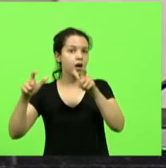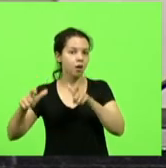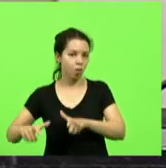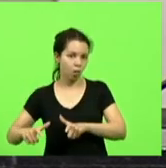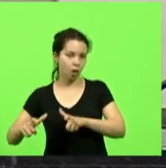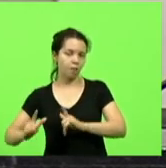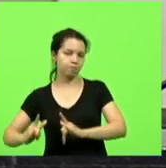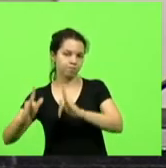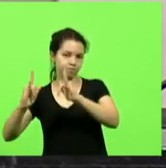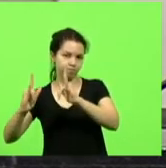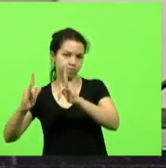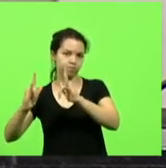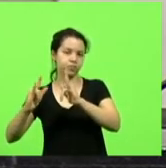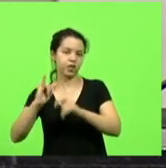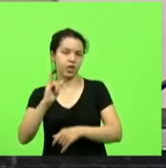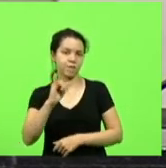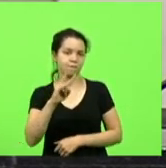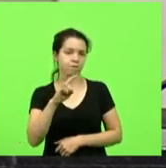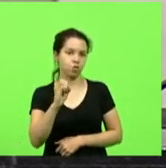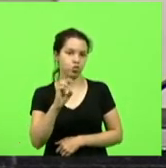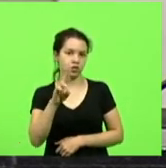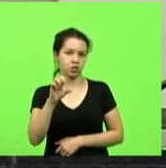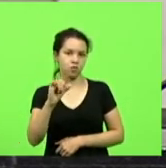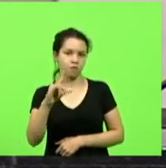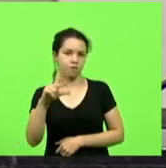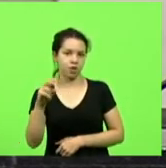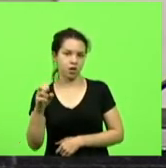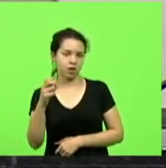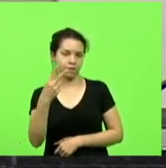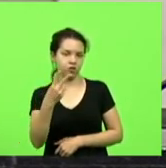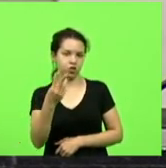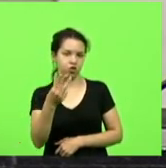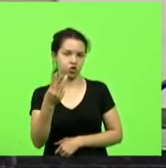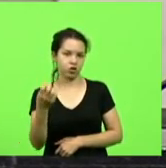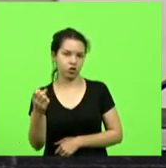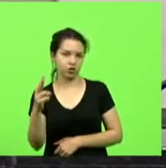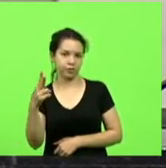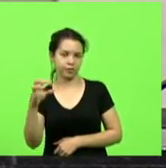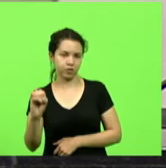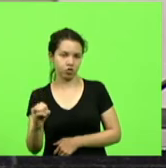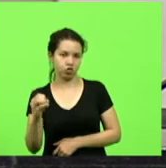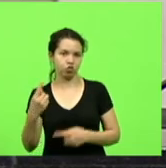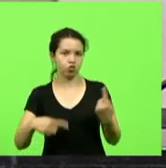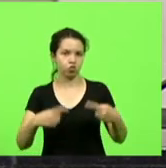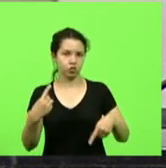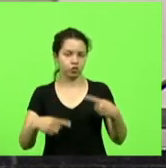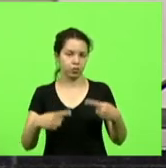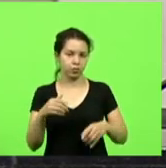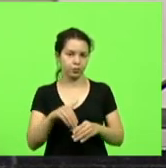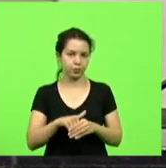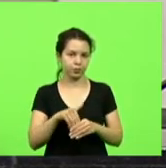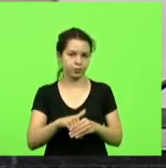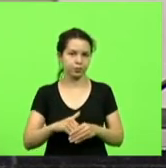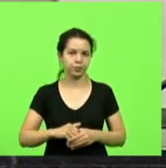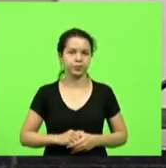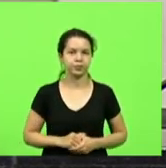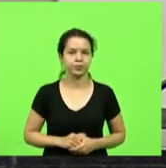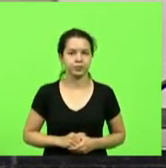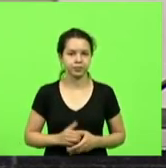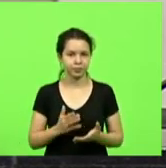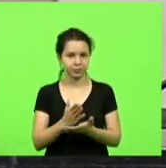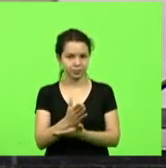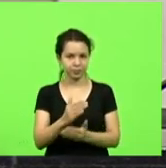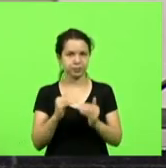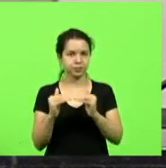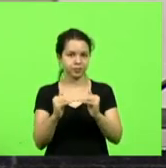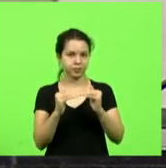Silveira, número 2320. Em discussão, não havendo quem queira discutir, é em votação. Deputados que aprovam, permaneçam como se encontram. Aprovado